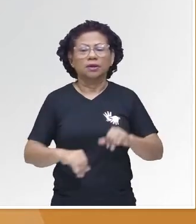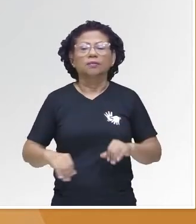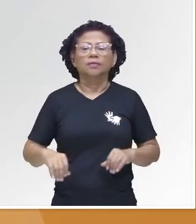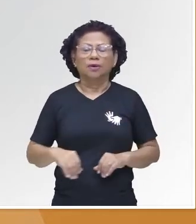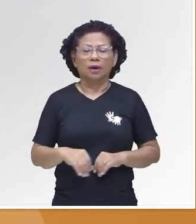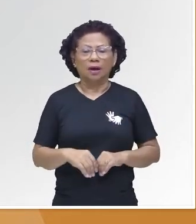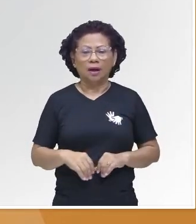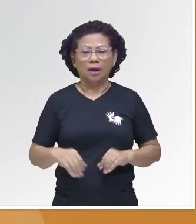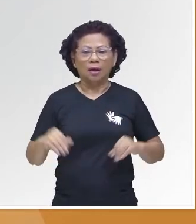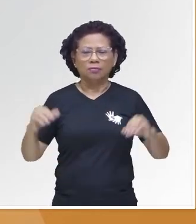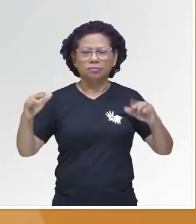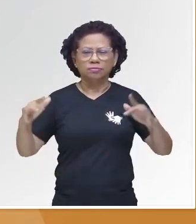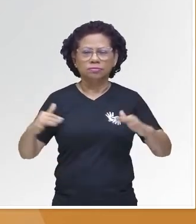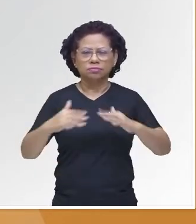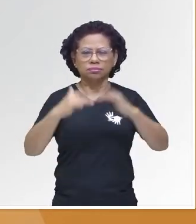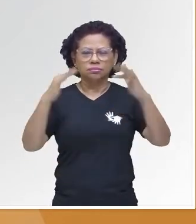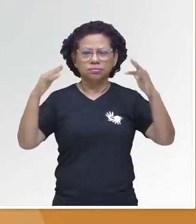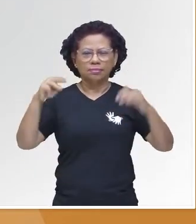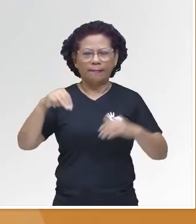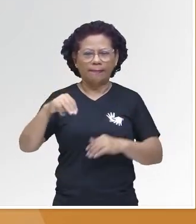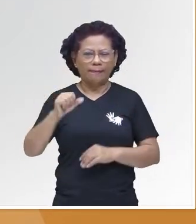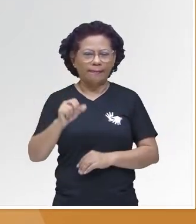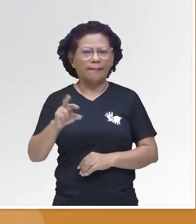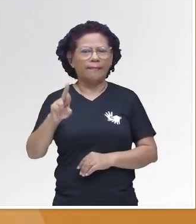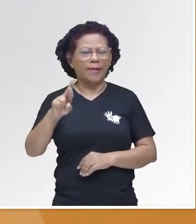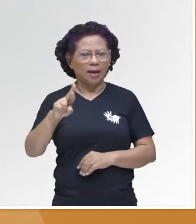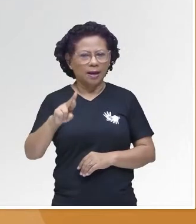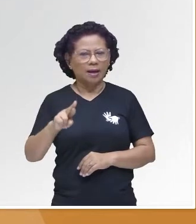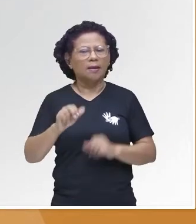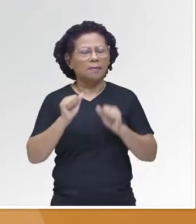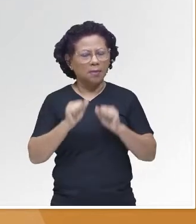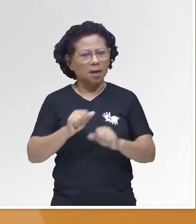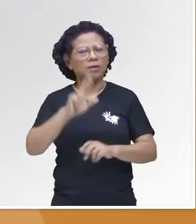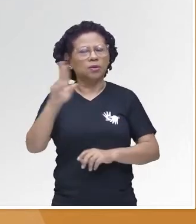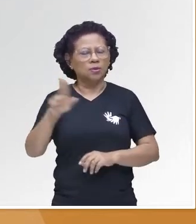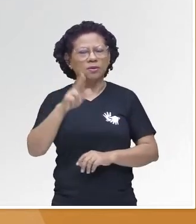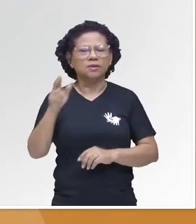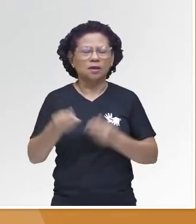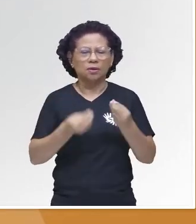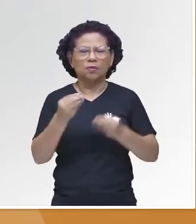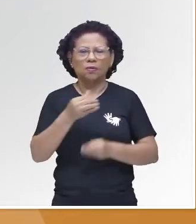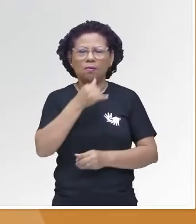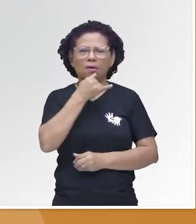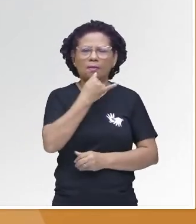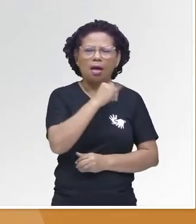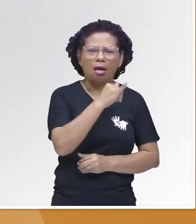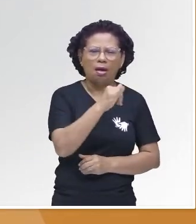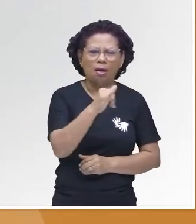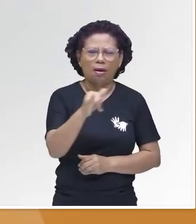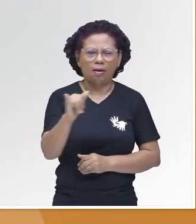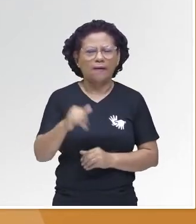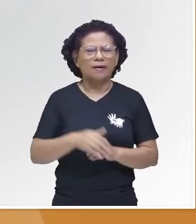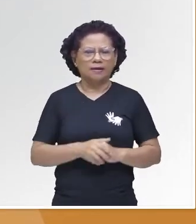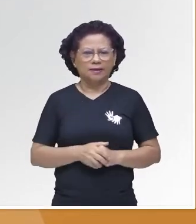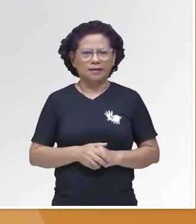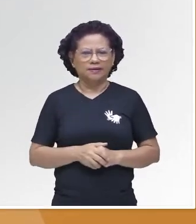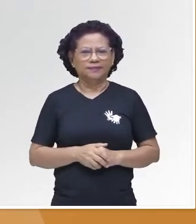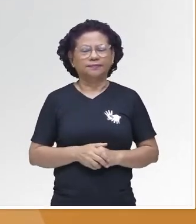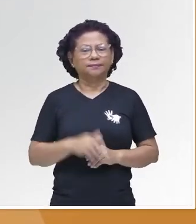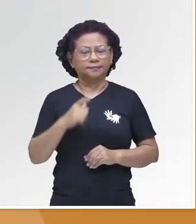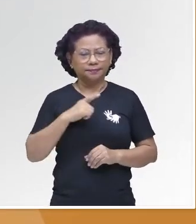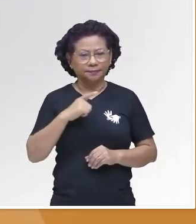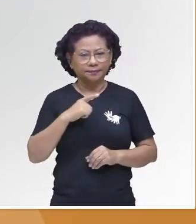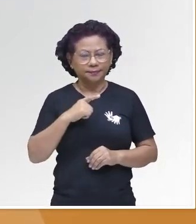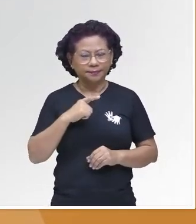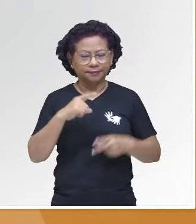Tudo isso terá uma classificação entre as fontes de energias não renováveis e